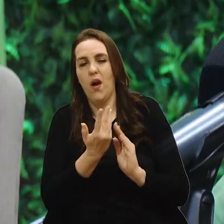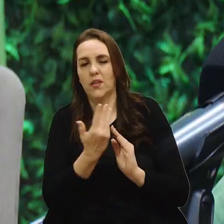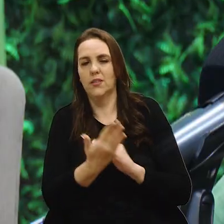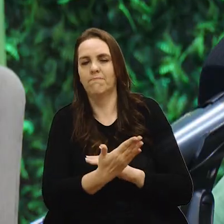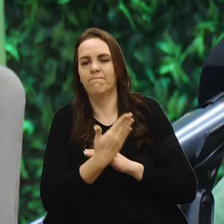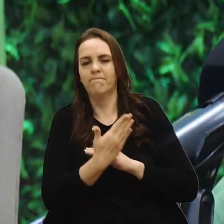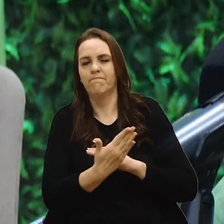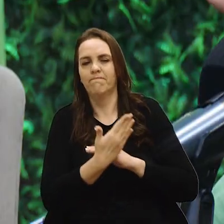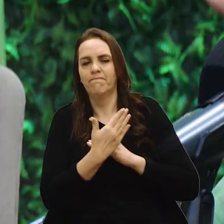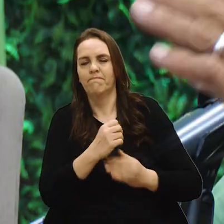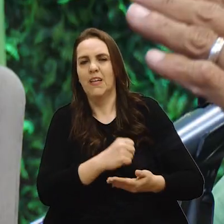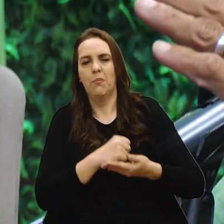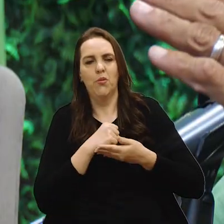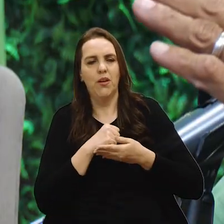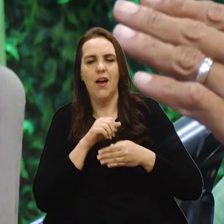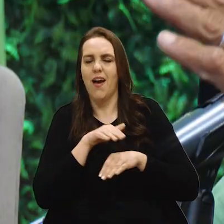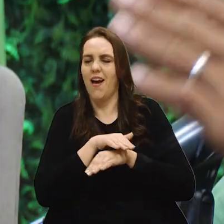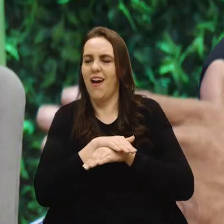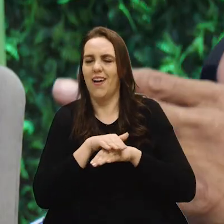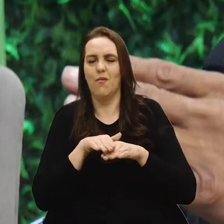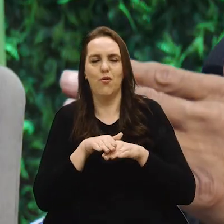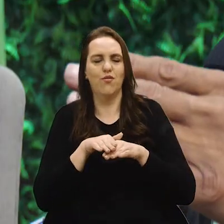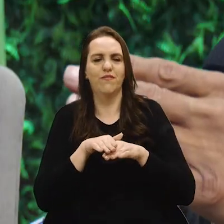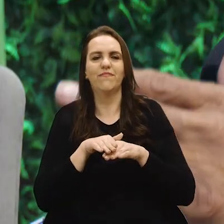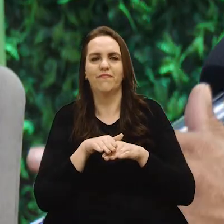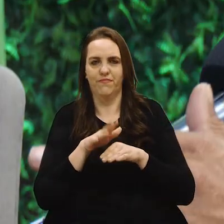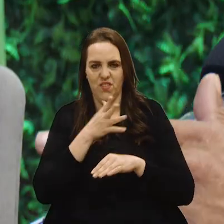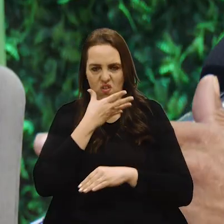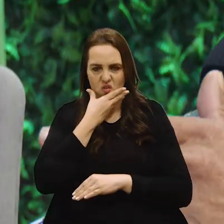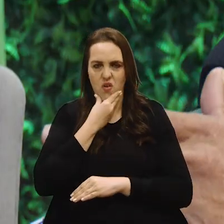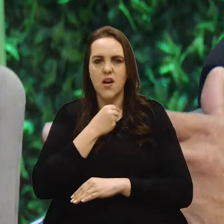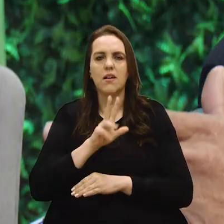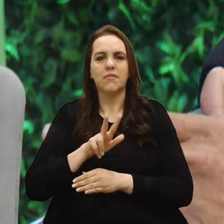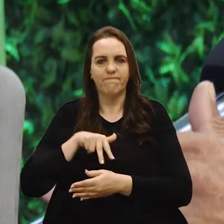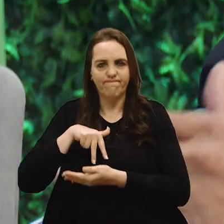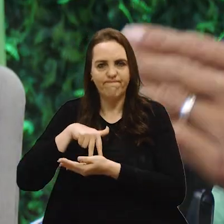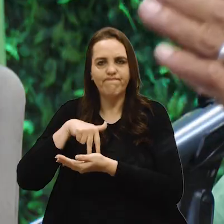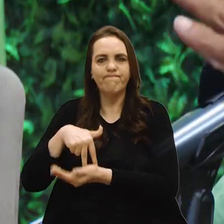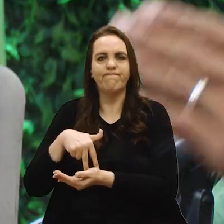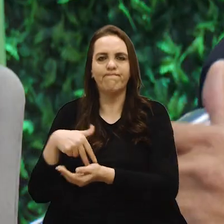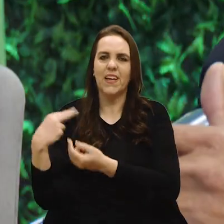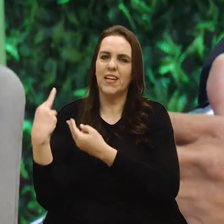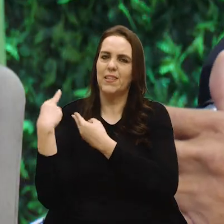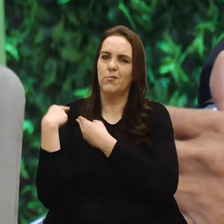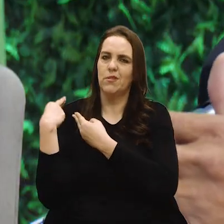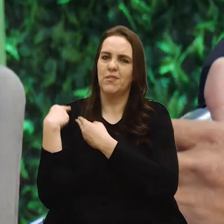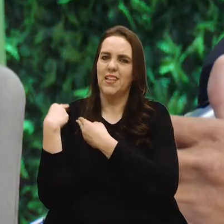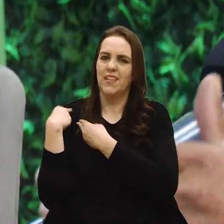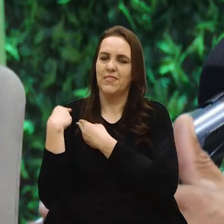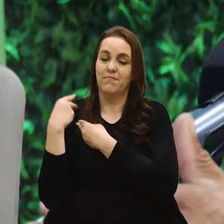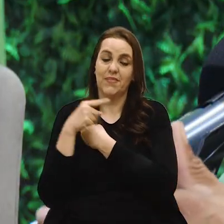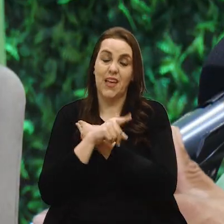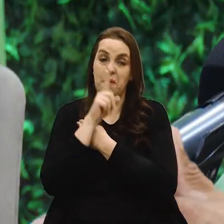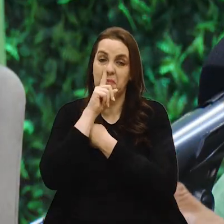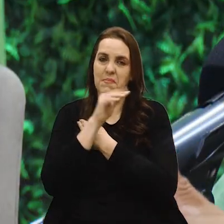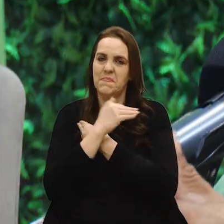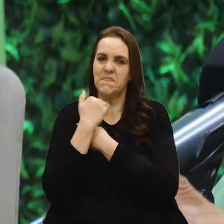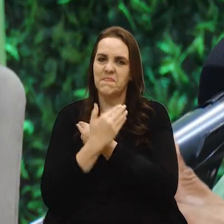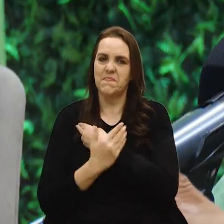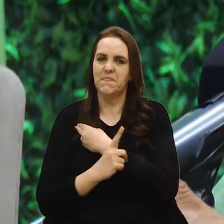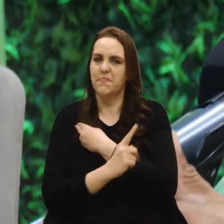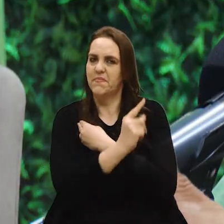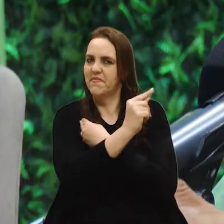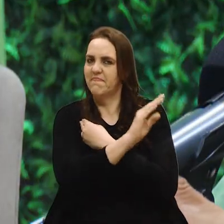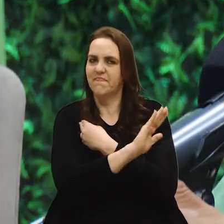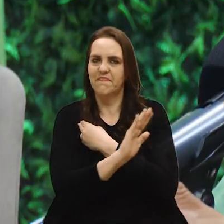Daí eu vi que ali tinha acabado, ali, ó, agora tu vira homem, né? Tem as responsabilidades, porque a gente consegue